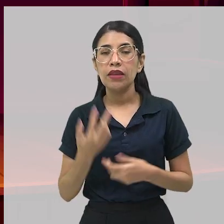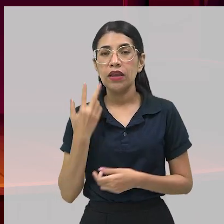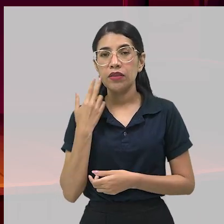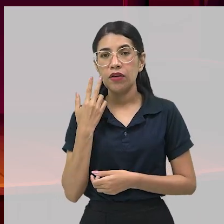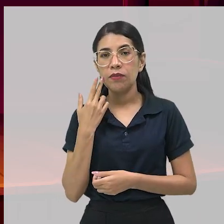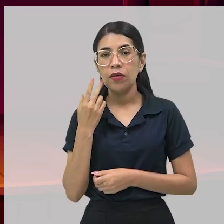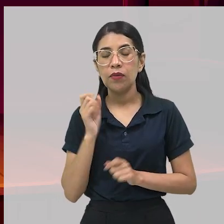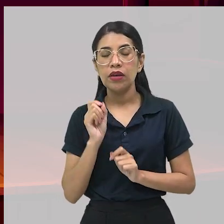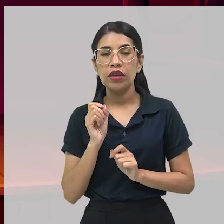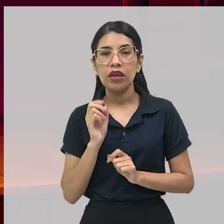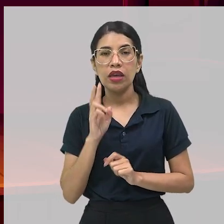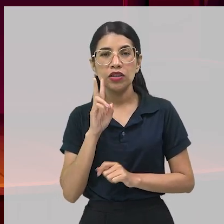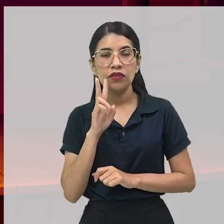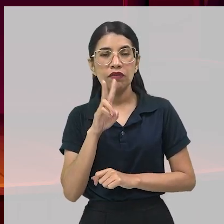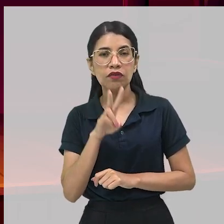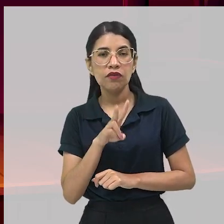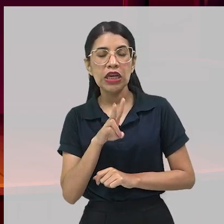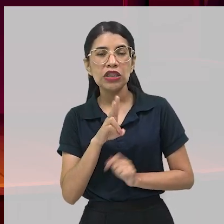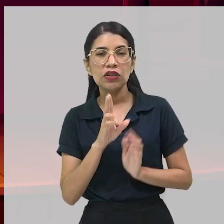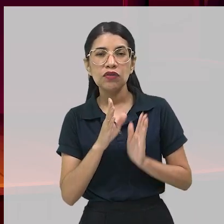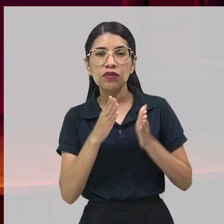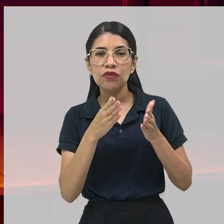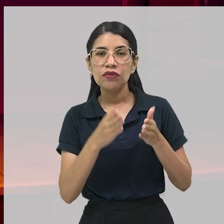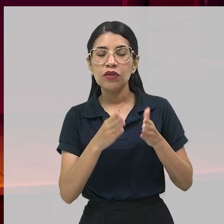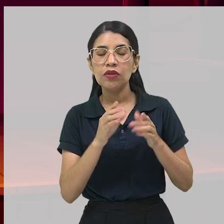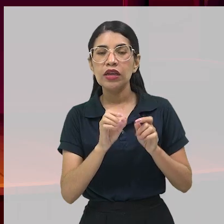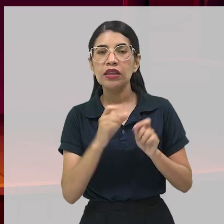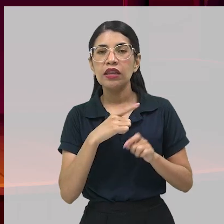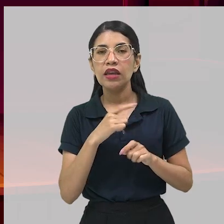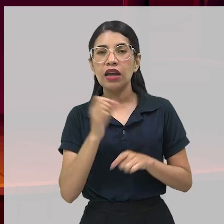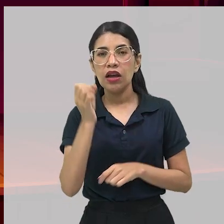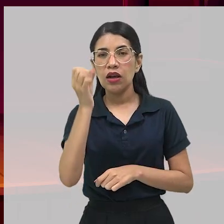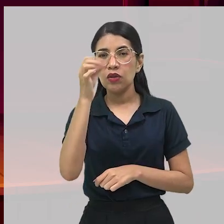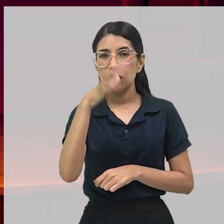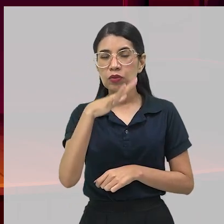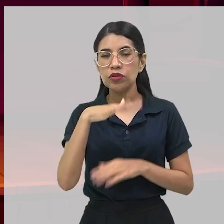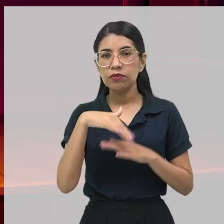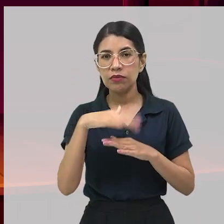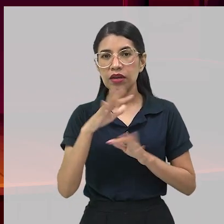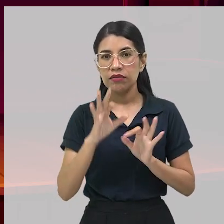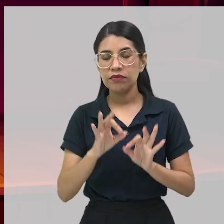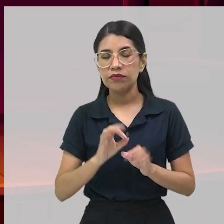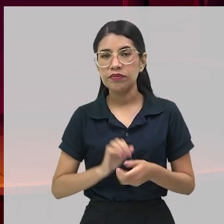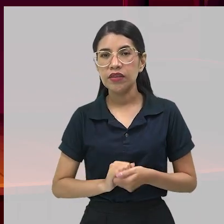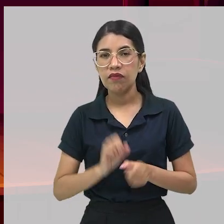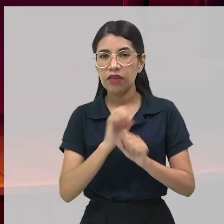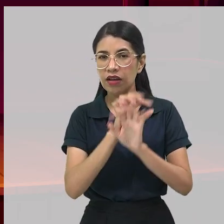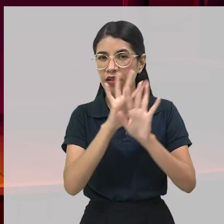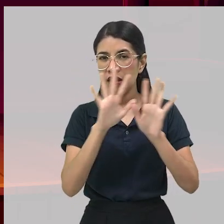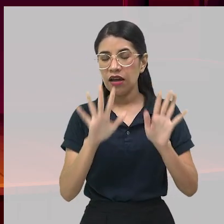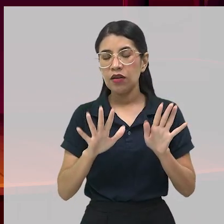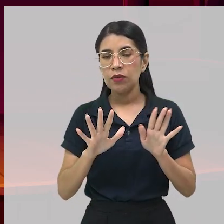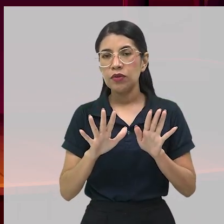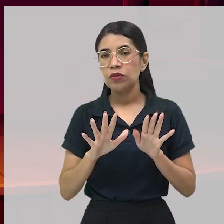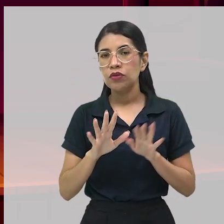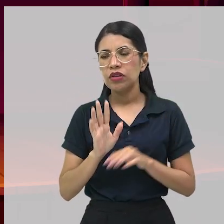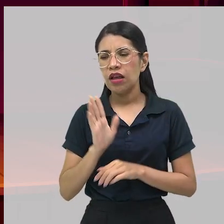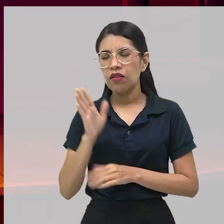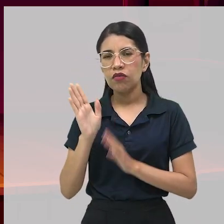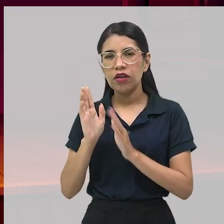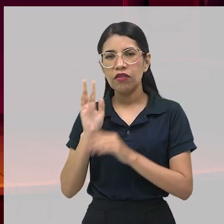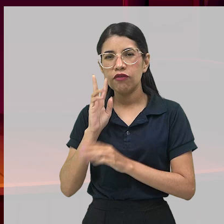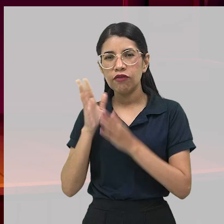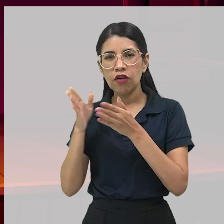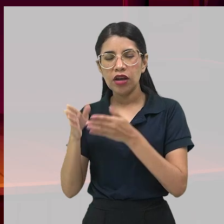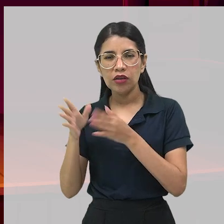o nosso olhar seja direcionado para onde está mais claro, não é verdade? A gente não vai olhar para onde está mais